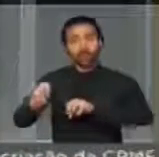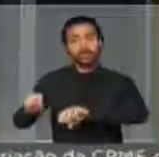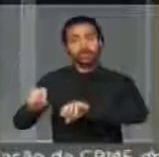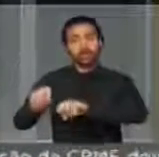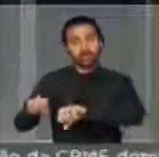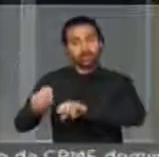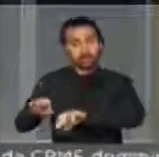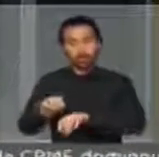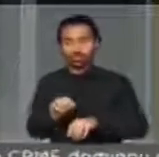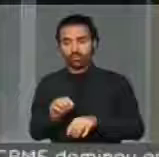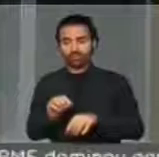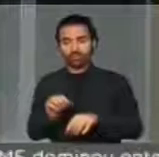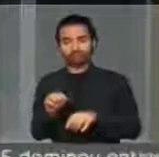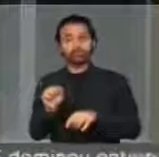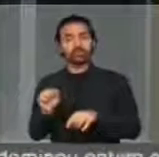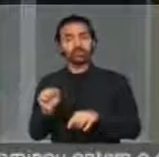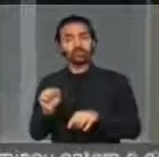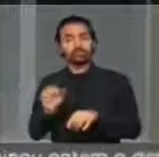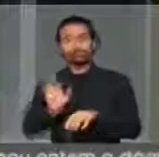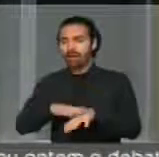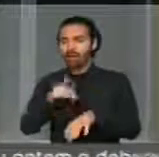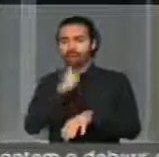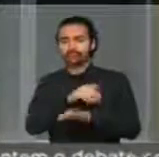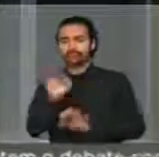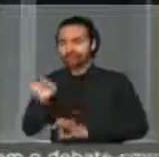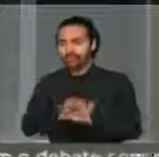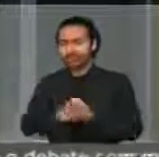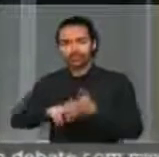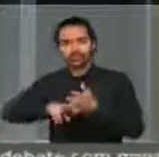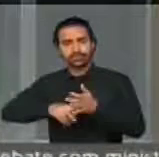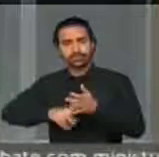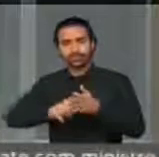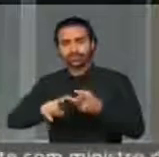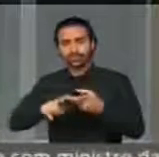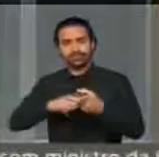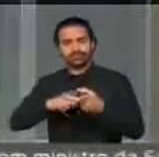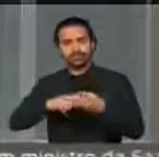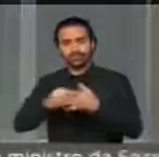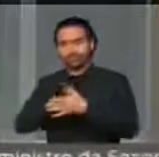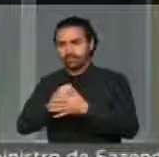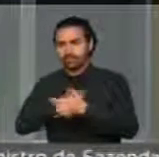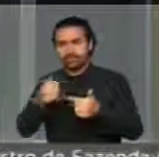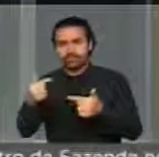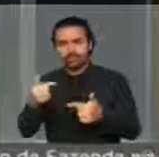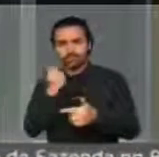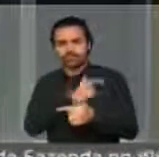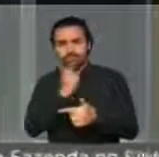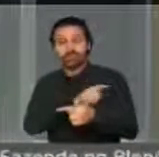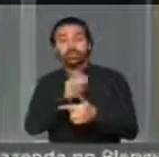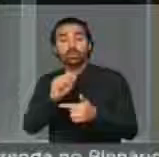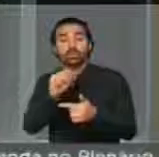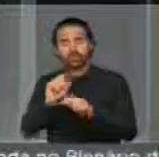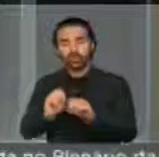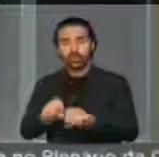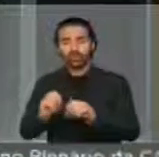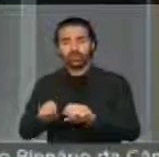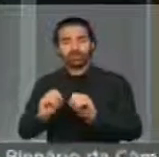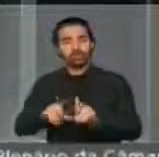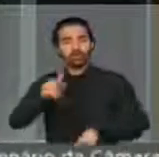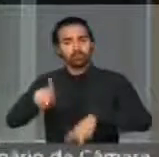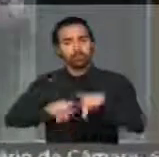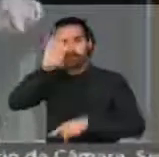educadoras, foi a que mais se organizou, sindicalizou e lutou pela educação pública, gratuita,